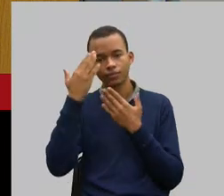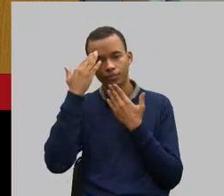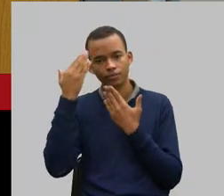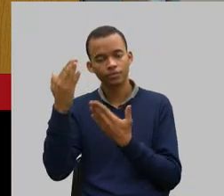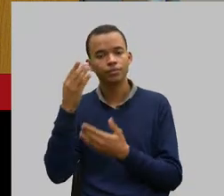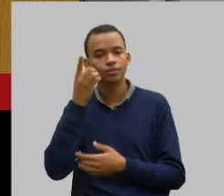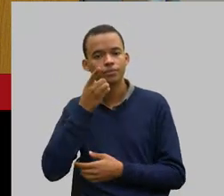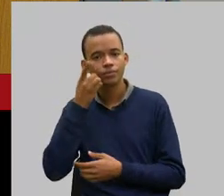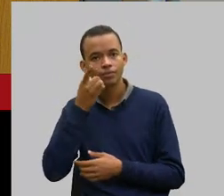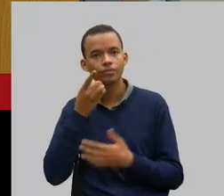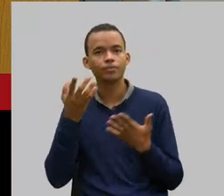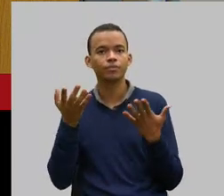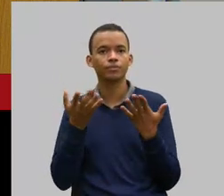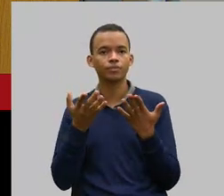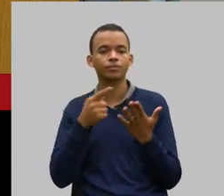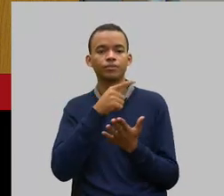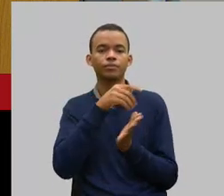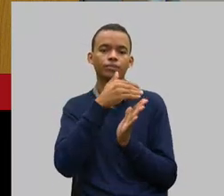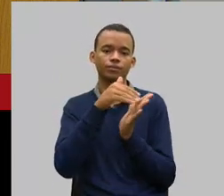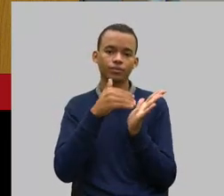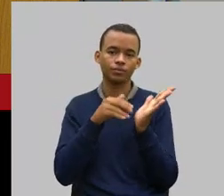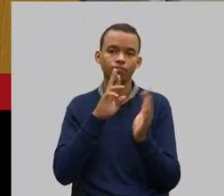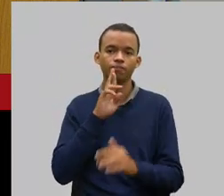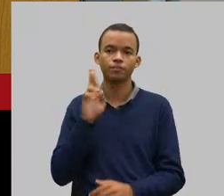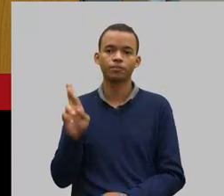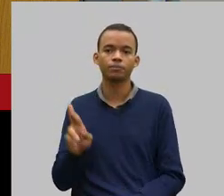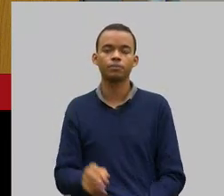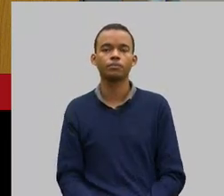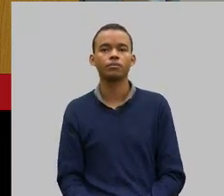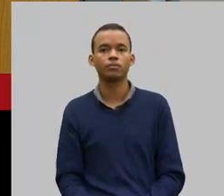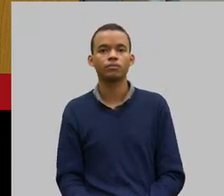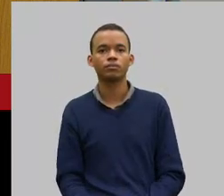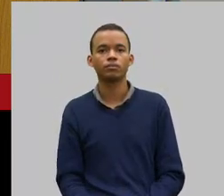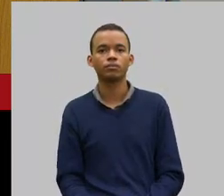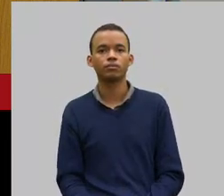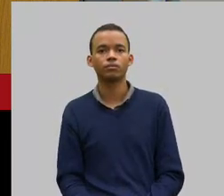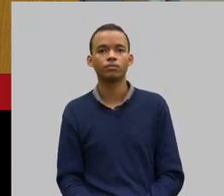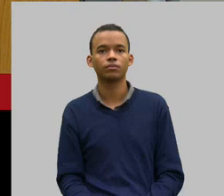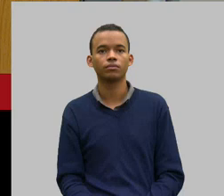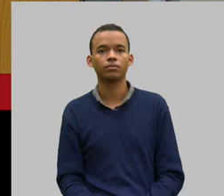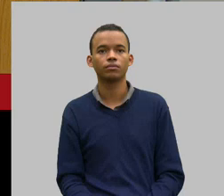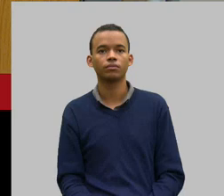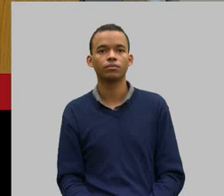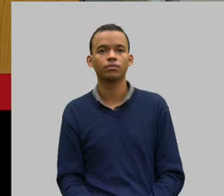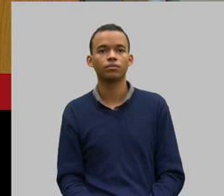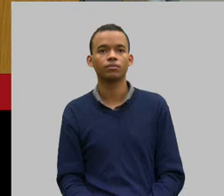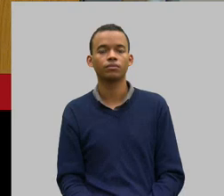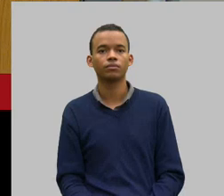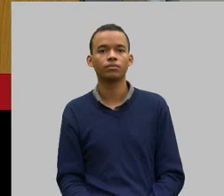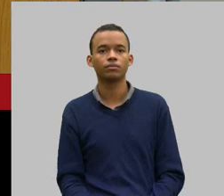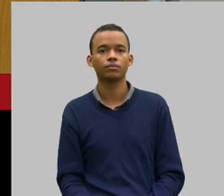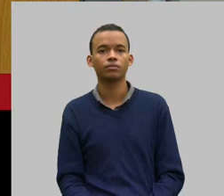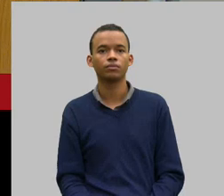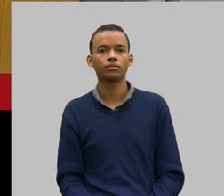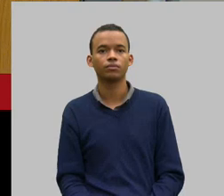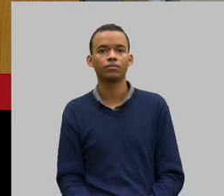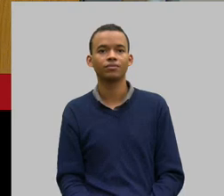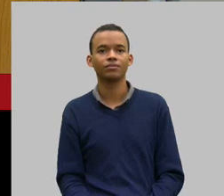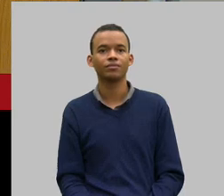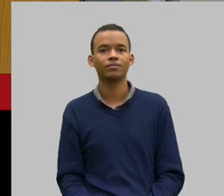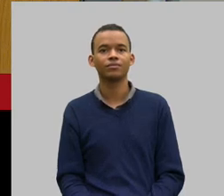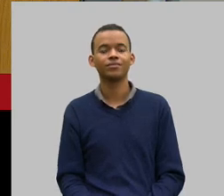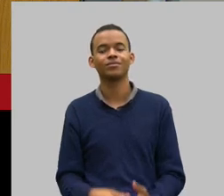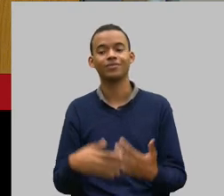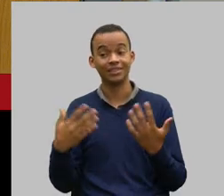deputado o secretário paralho querido Arlen eu vou até pedir para você me mandar isso por escrito